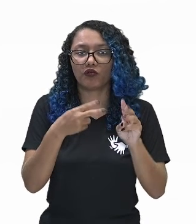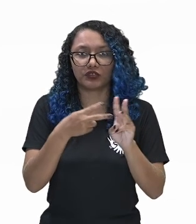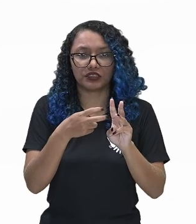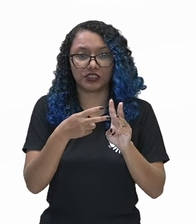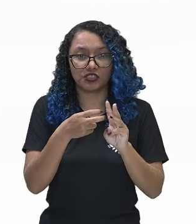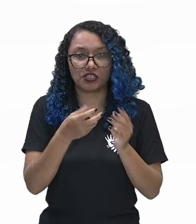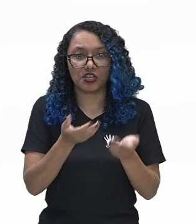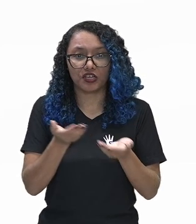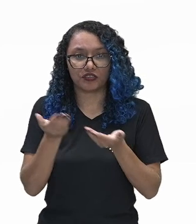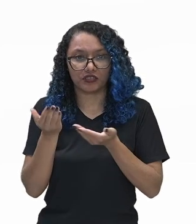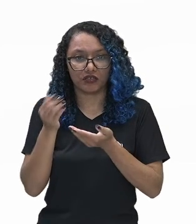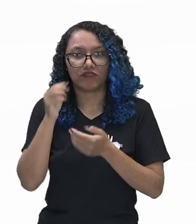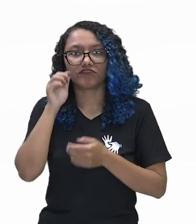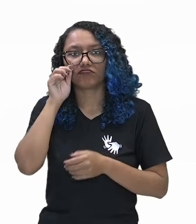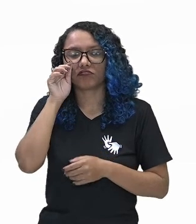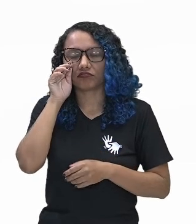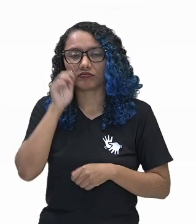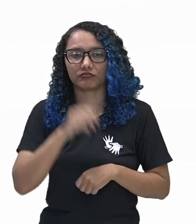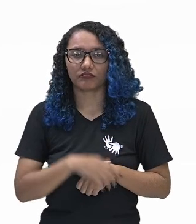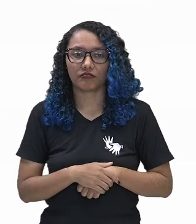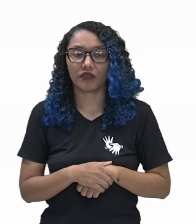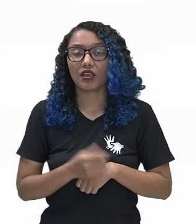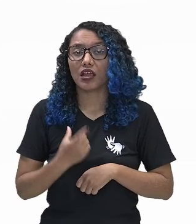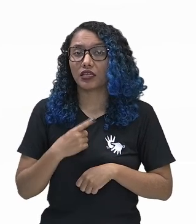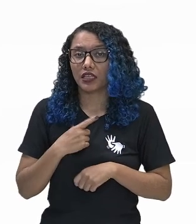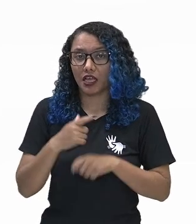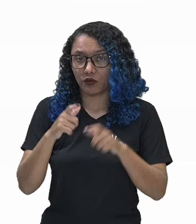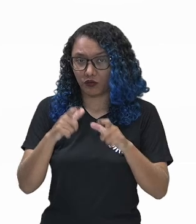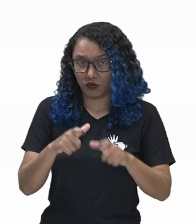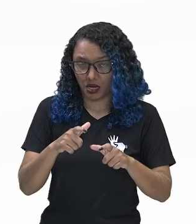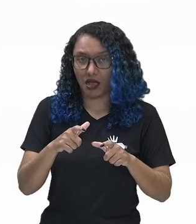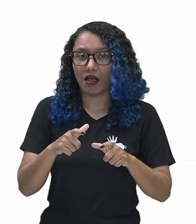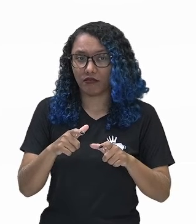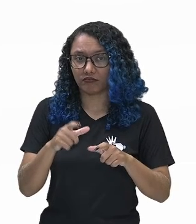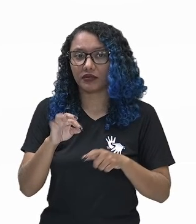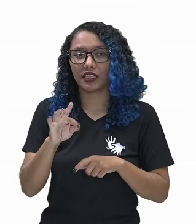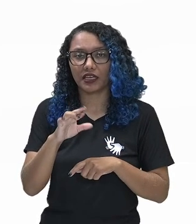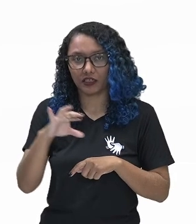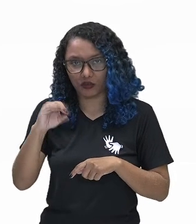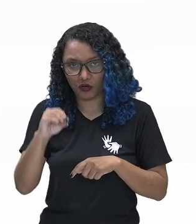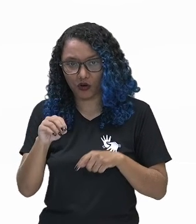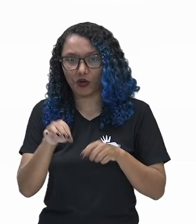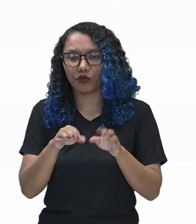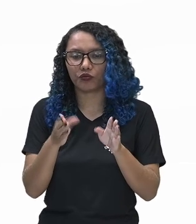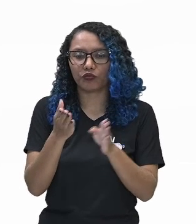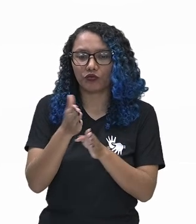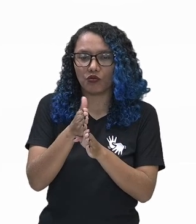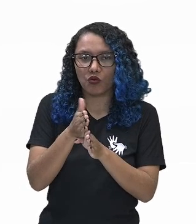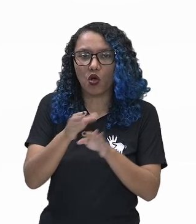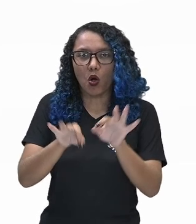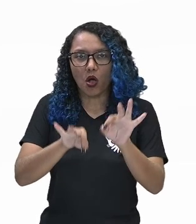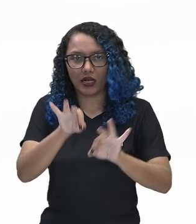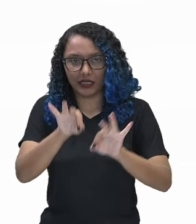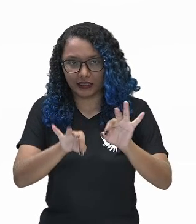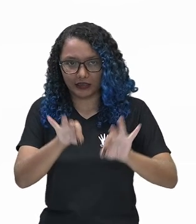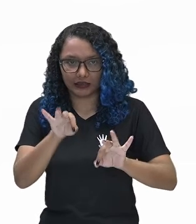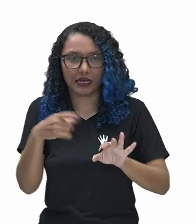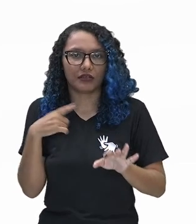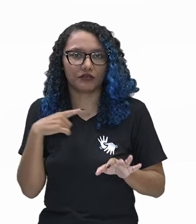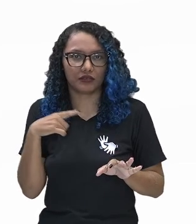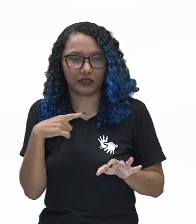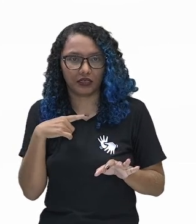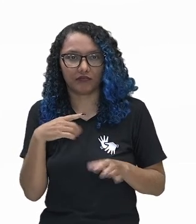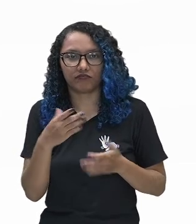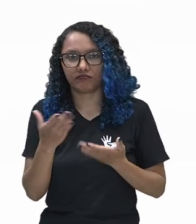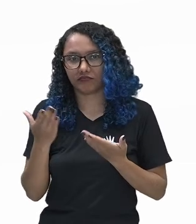aí no mapinha. Então, eles têm ali os seus territórios, né, os seus espaços delimitados, como a gente pode observar aí nesse